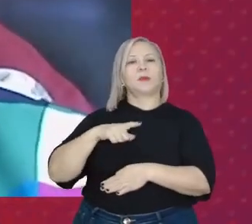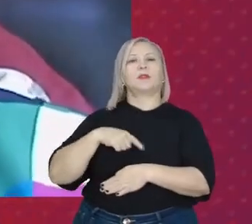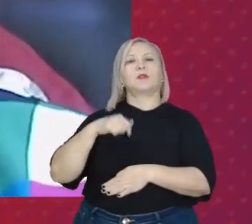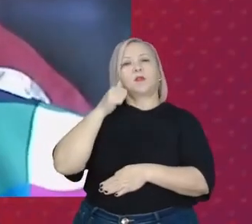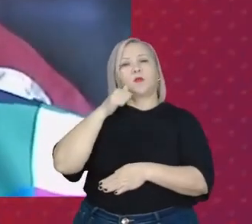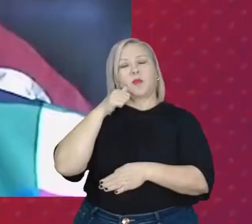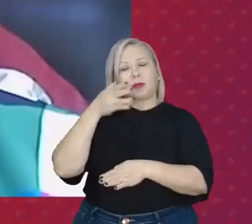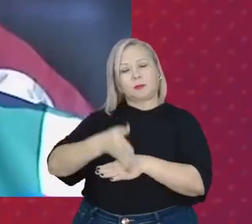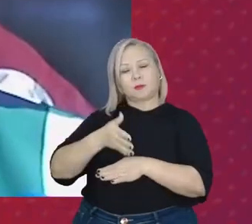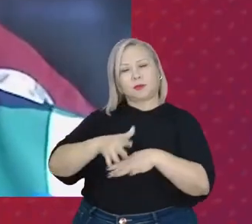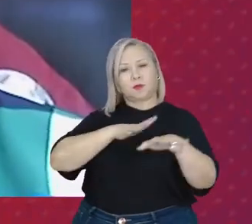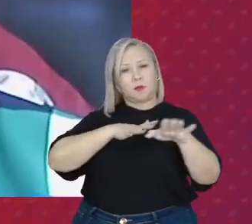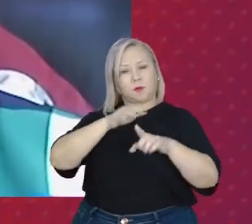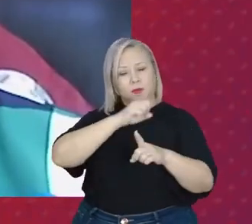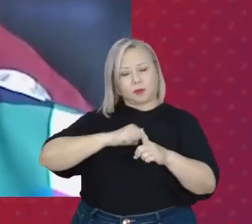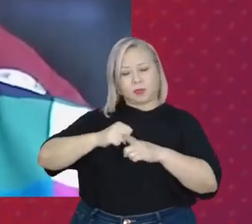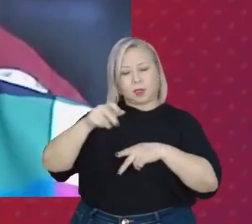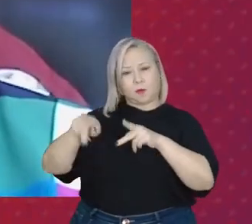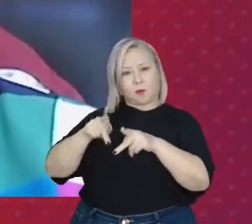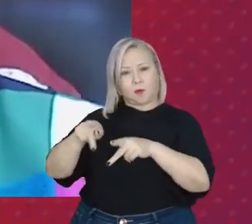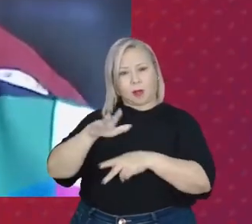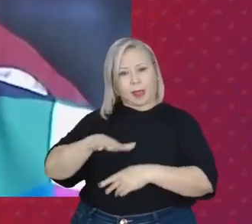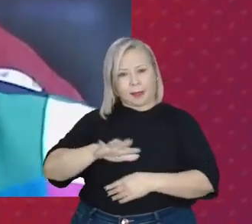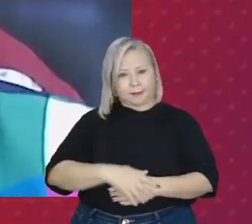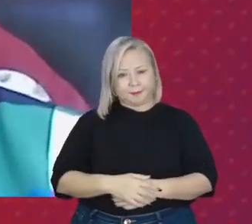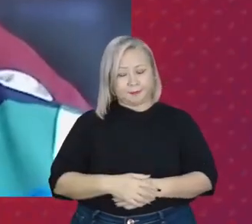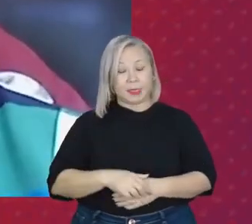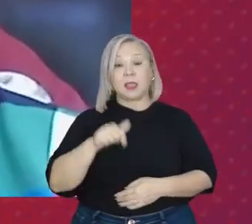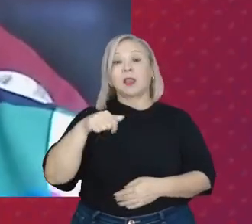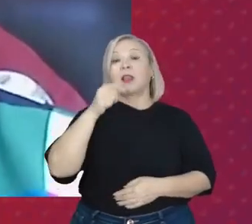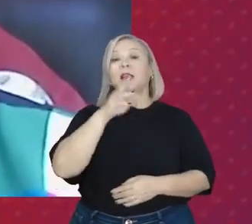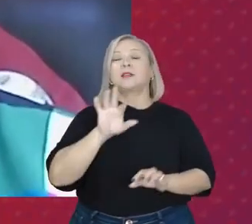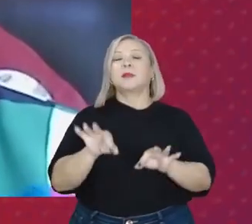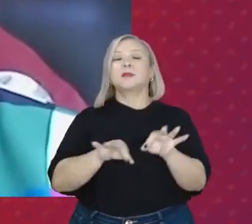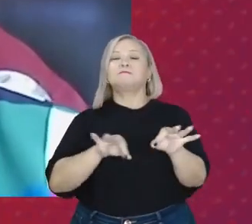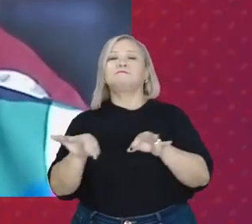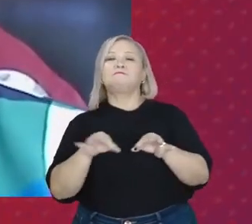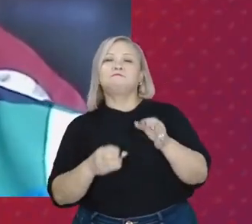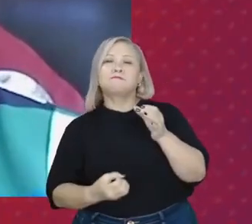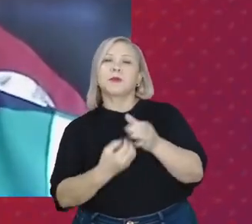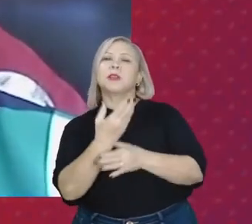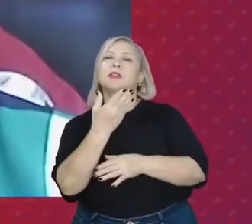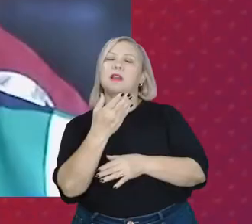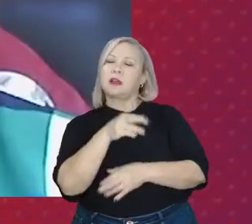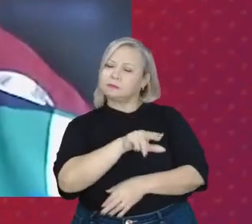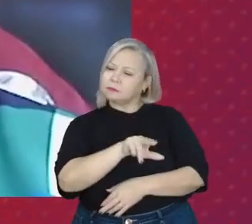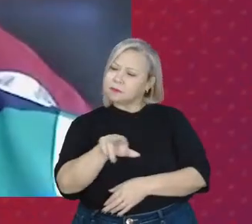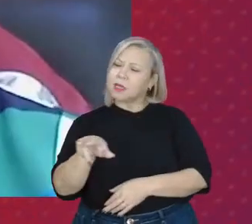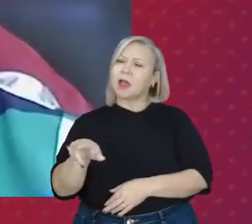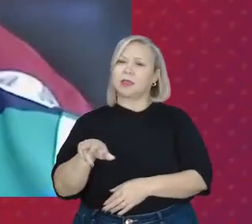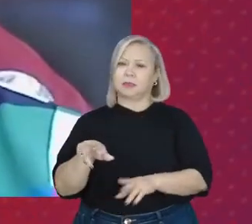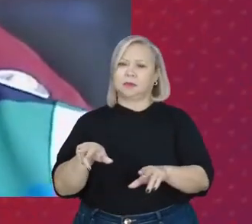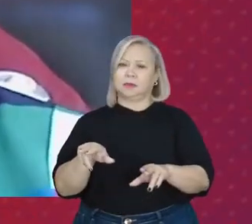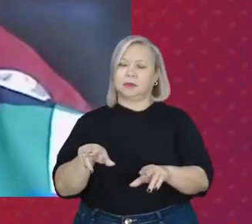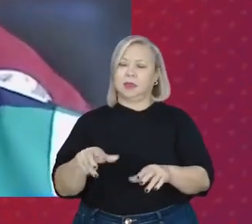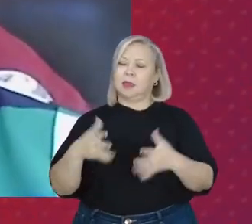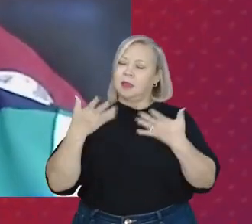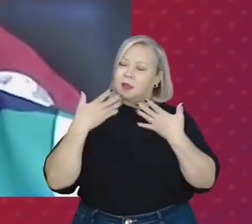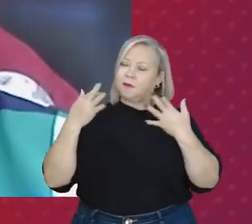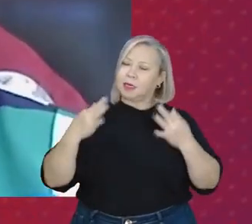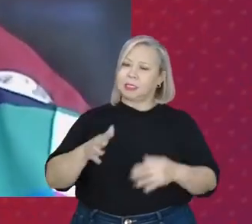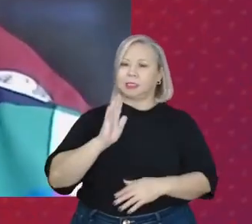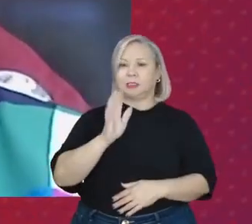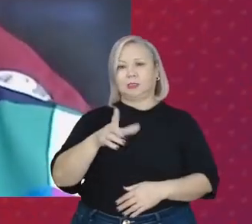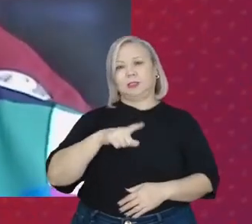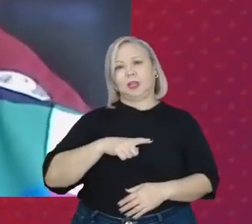nesse movimento social popular. Esse Brasil é construído assim, e eu fico feliz. Eu tenho já 80